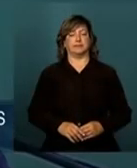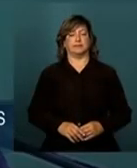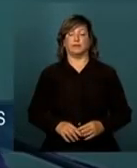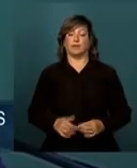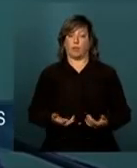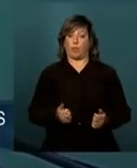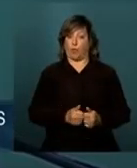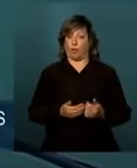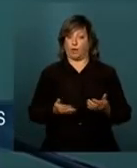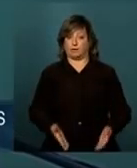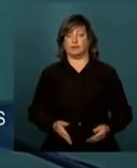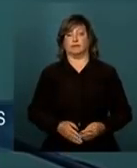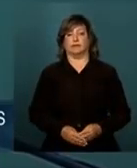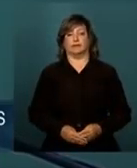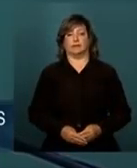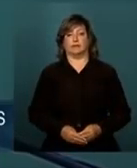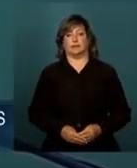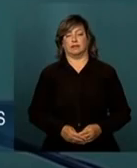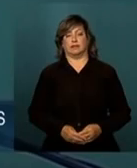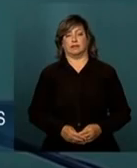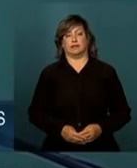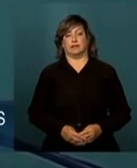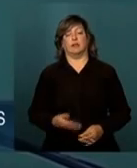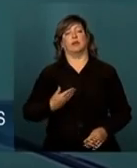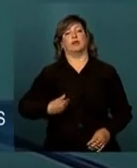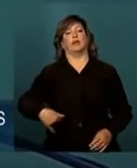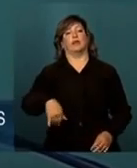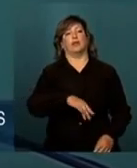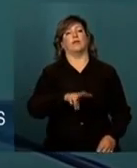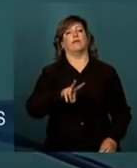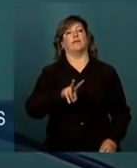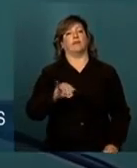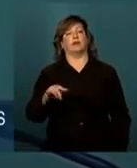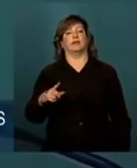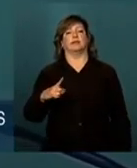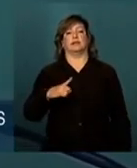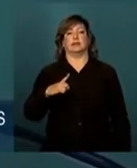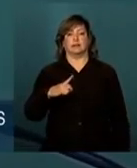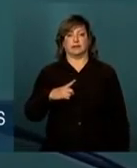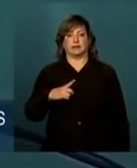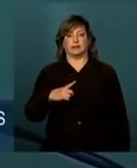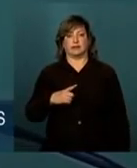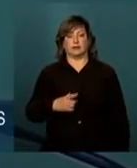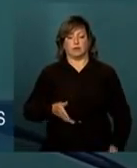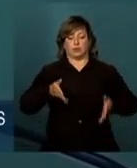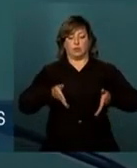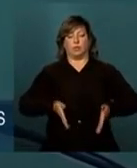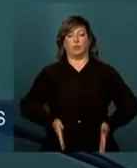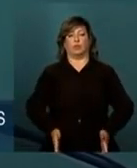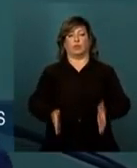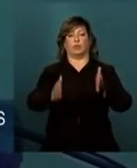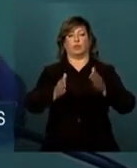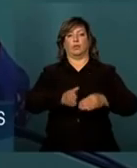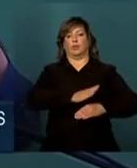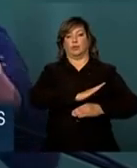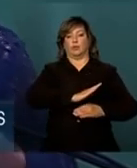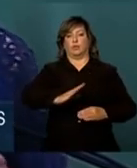Com isso, nós vamos ter um corredor que